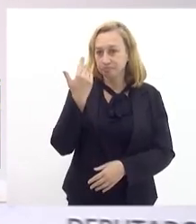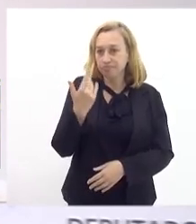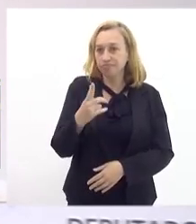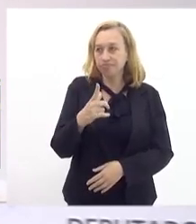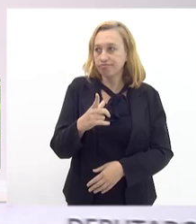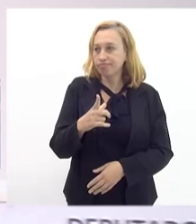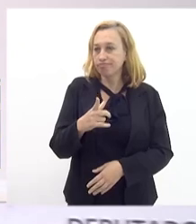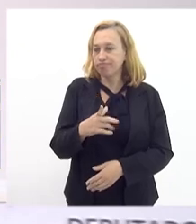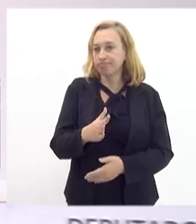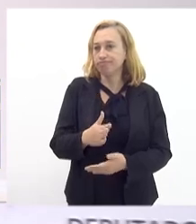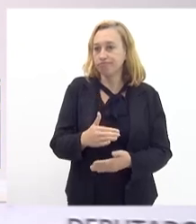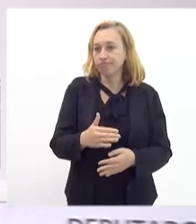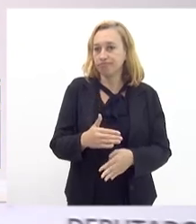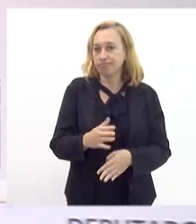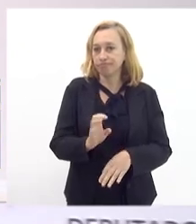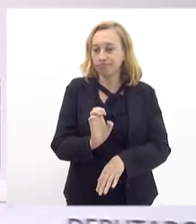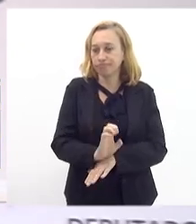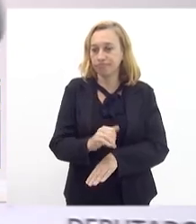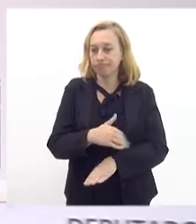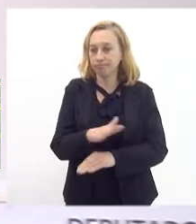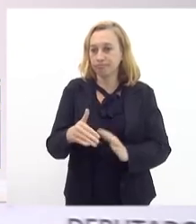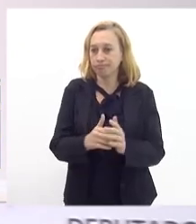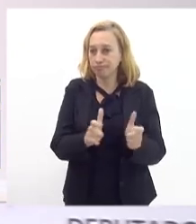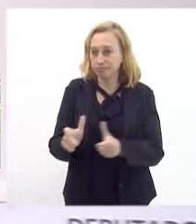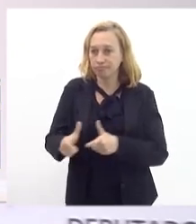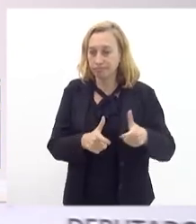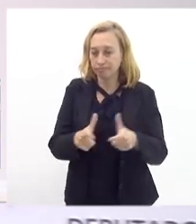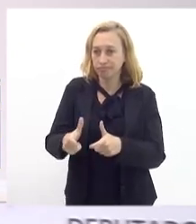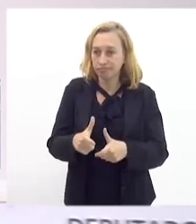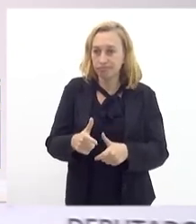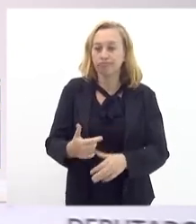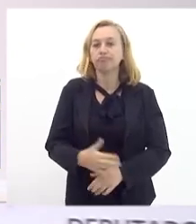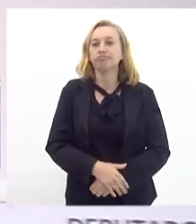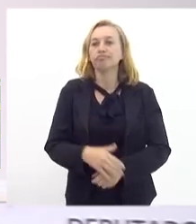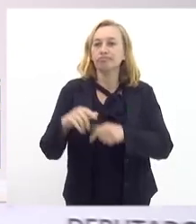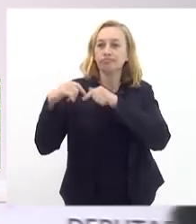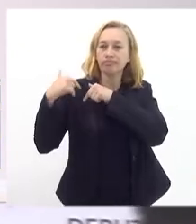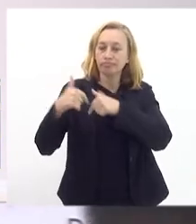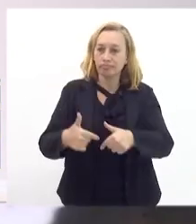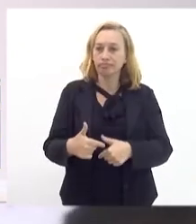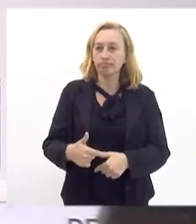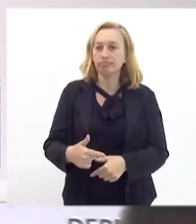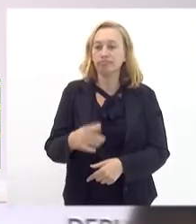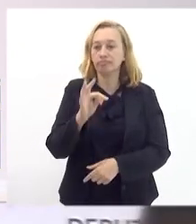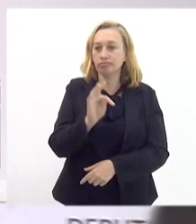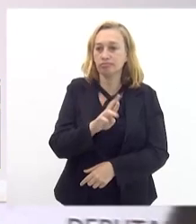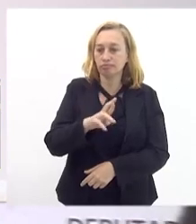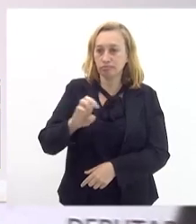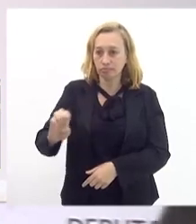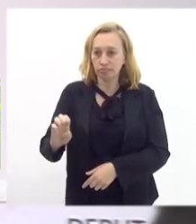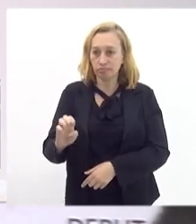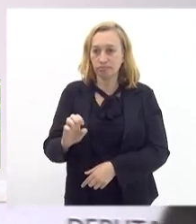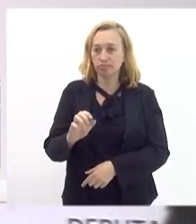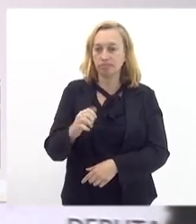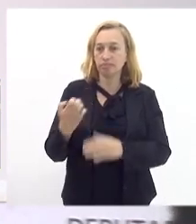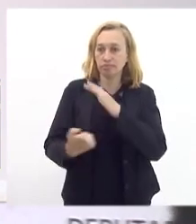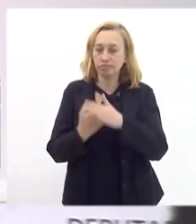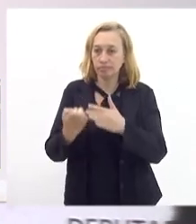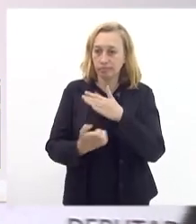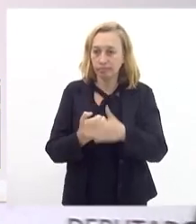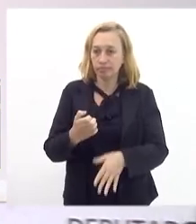aqui é o estado é cortado de todo tipo seu pelada tem até a nossa tradicional Torres da Light que são históricas